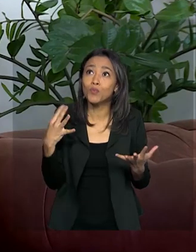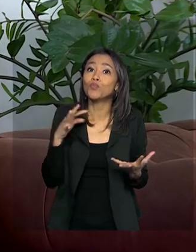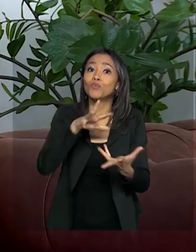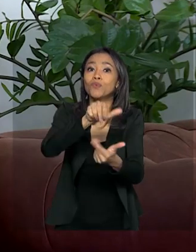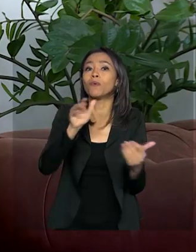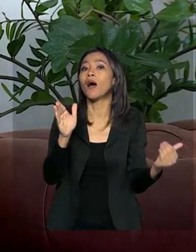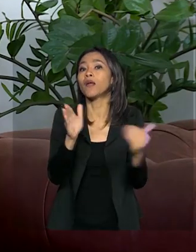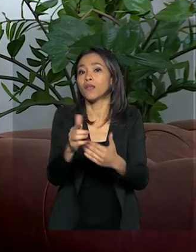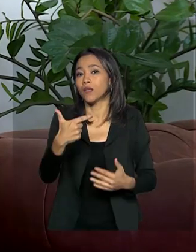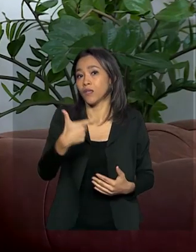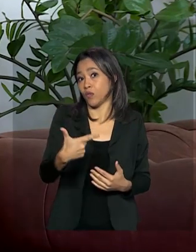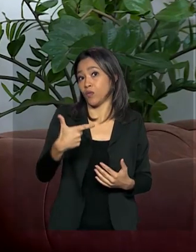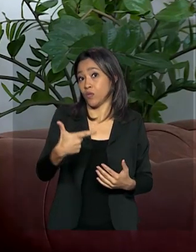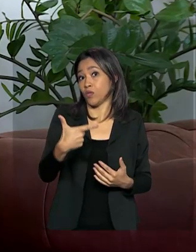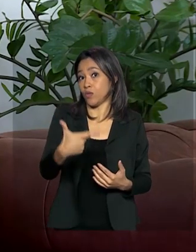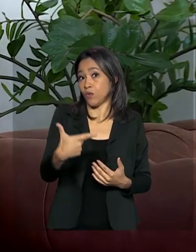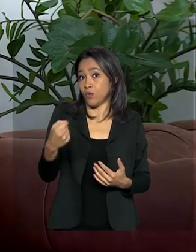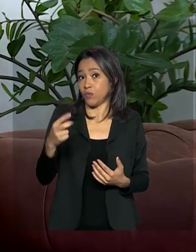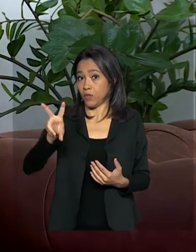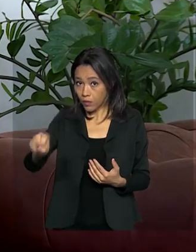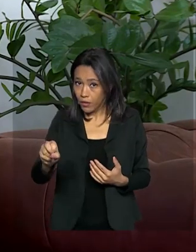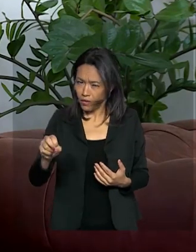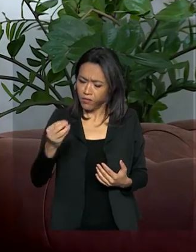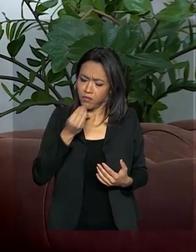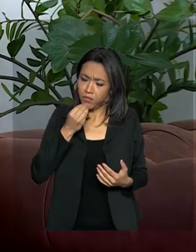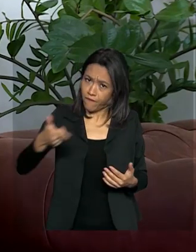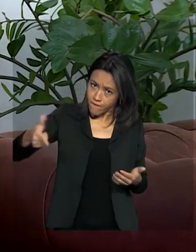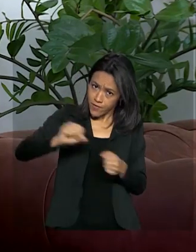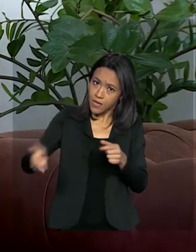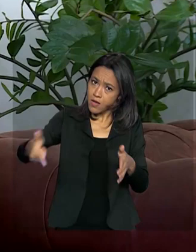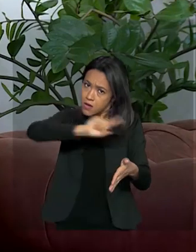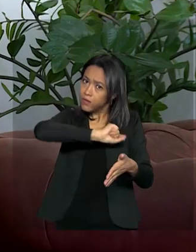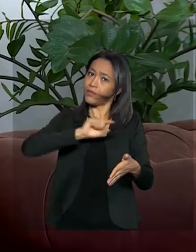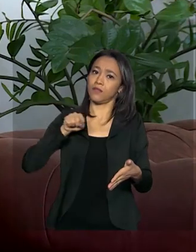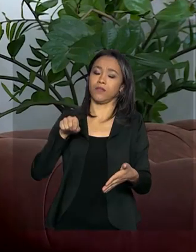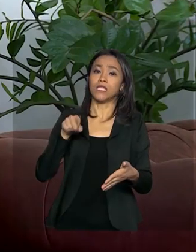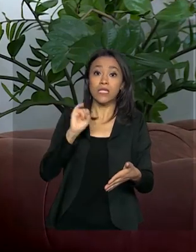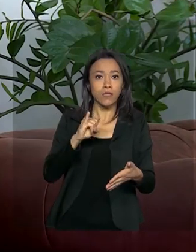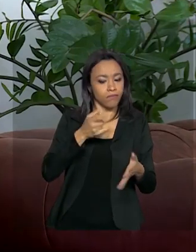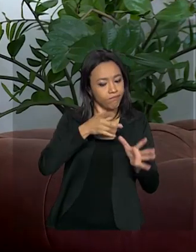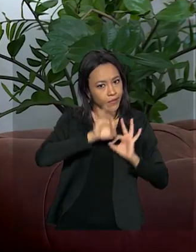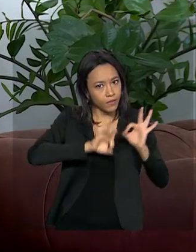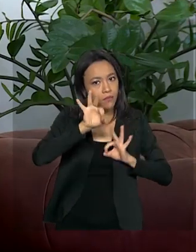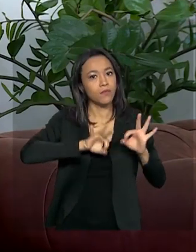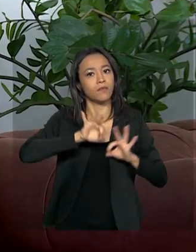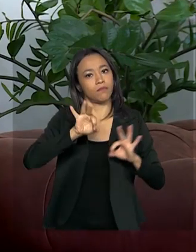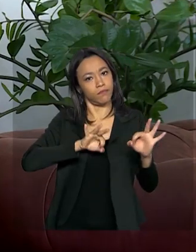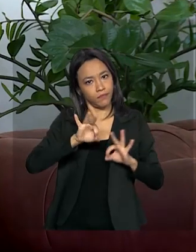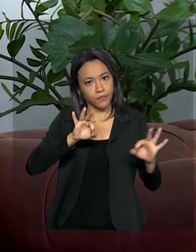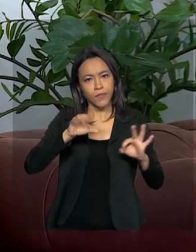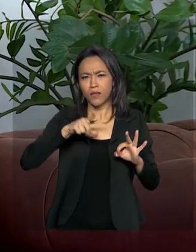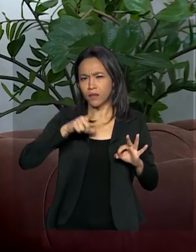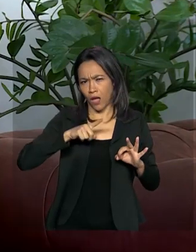até 2050 nós podemos fazer antes disso se nós tiver um planejamento porque nós temos